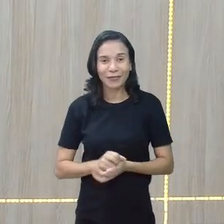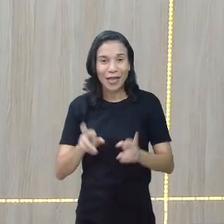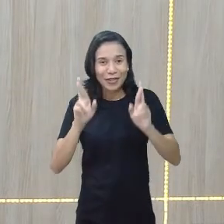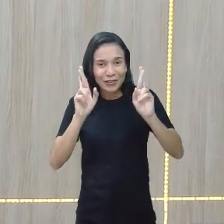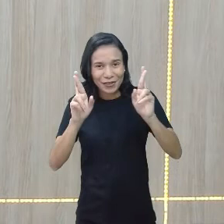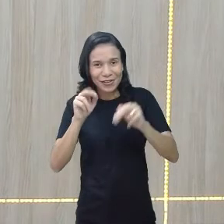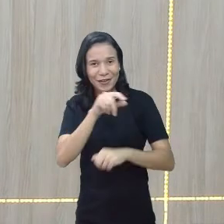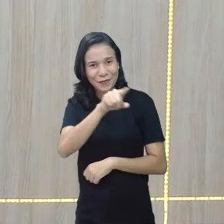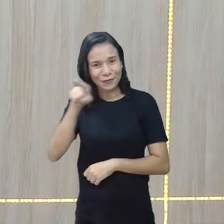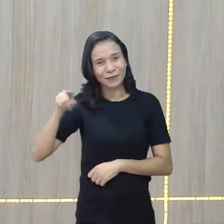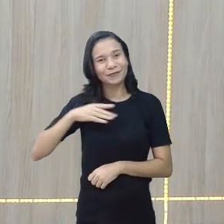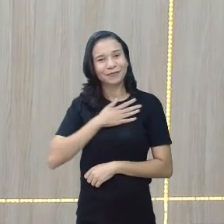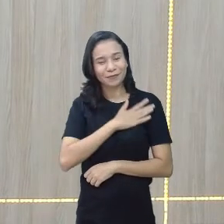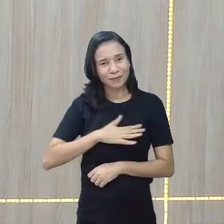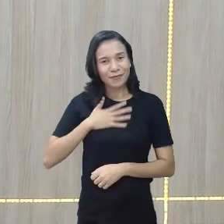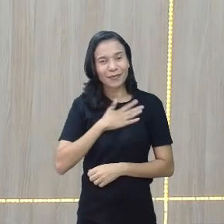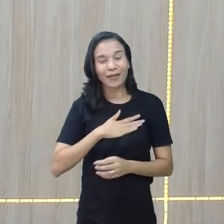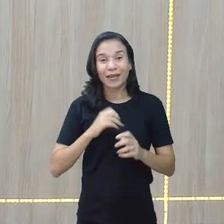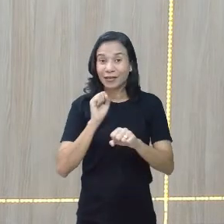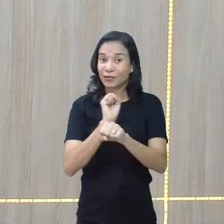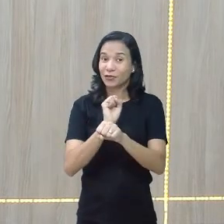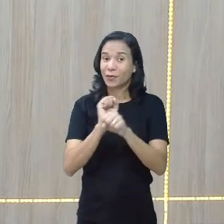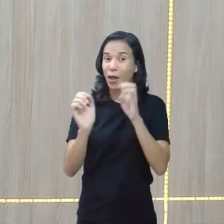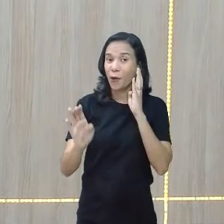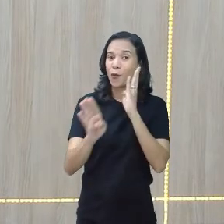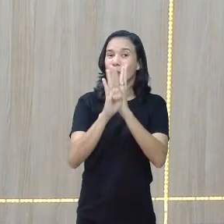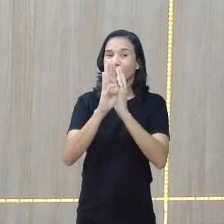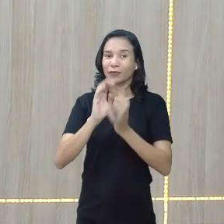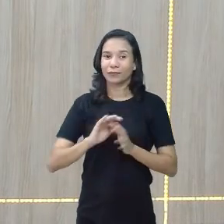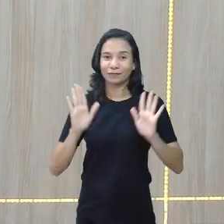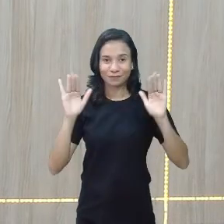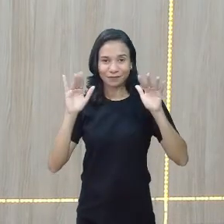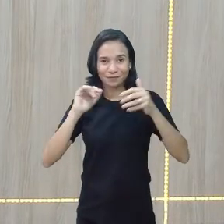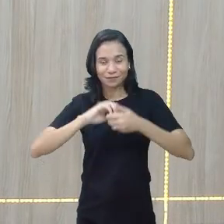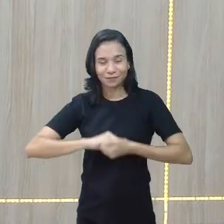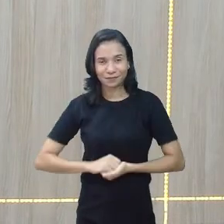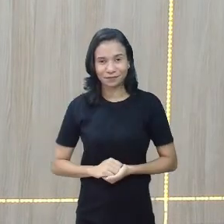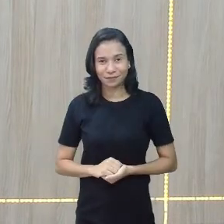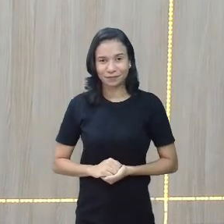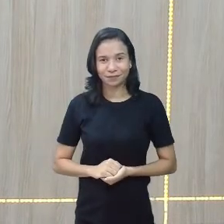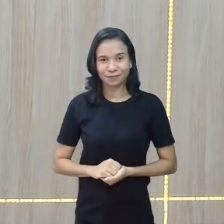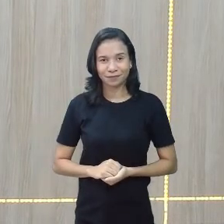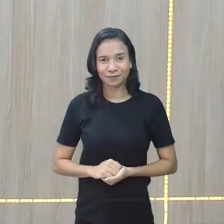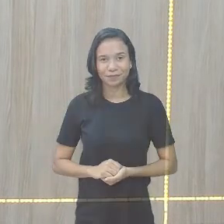Espero que vocês tenham gostado. Aguardo vocês para o nosso próximo encontro. Tchau, tchau.